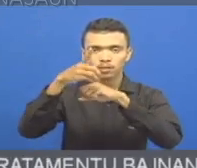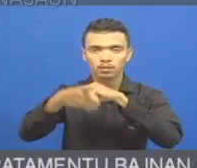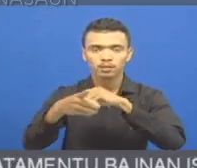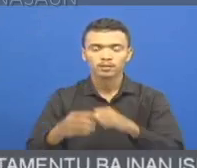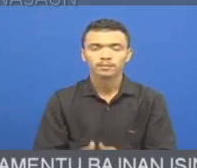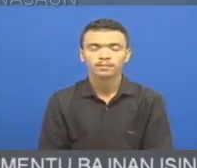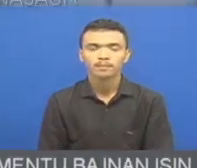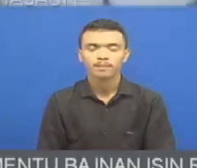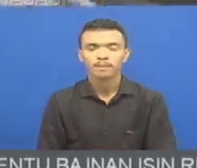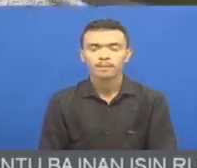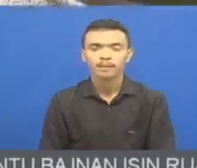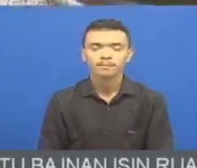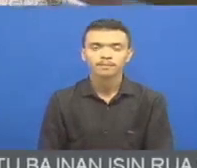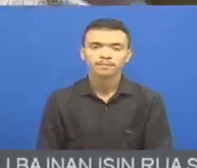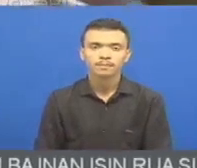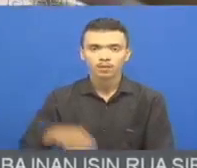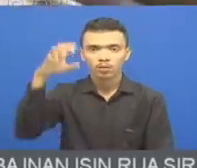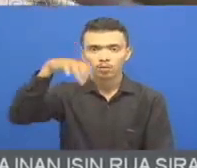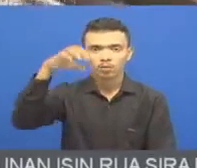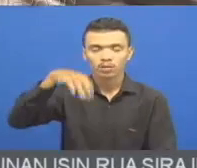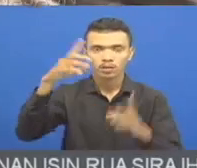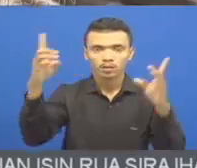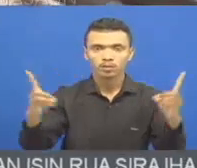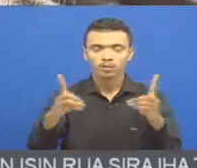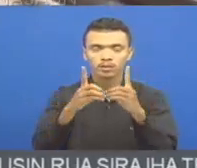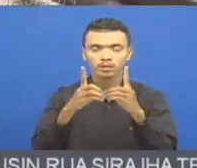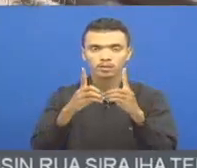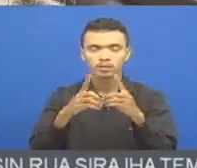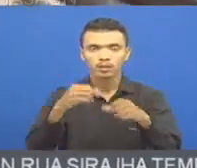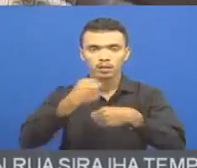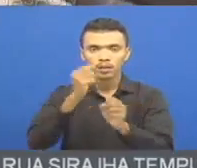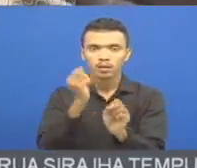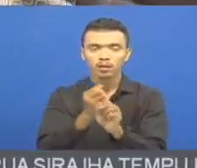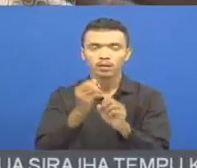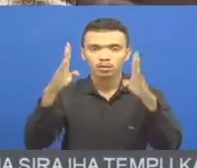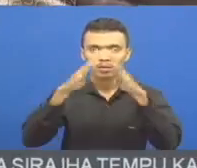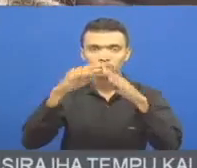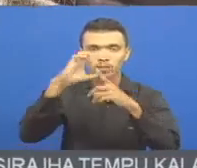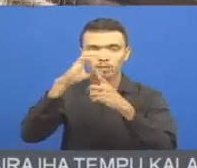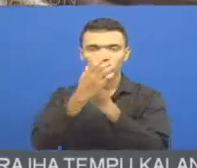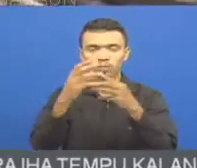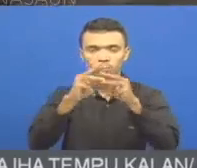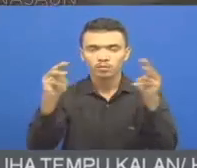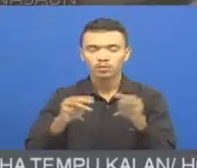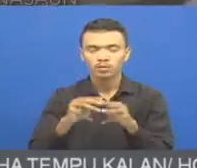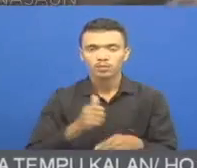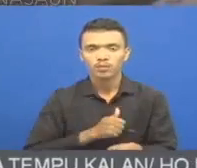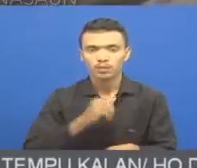natural. O dambote que acontece foi na Lais, resulta uma lista em município